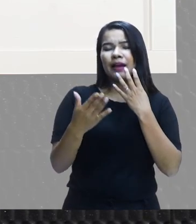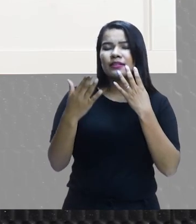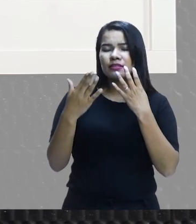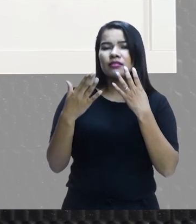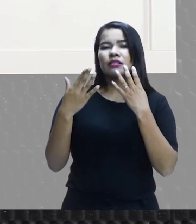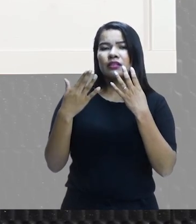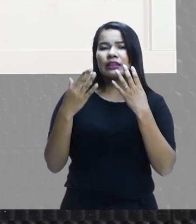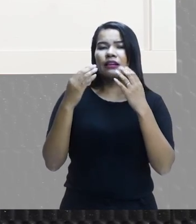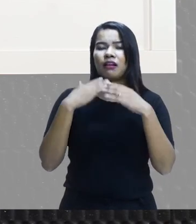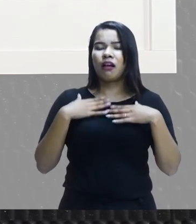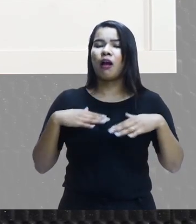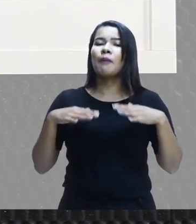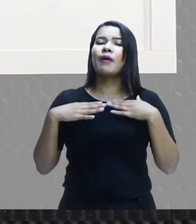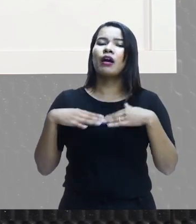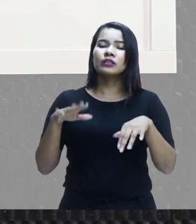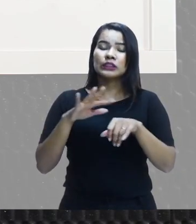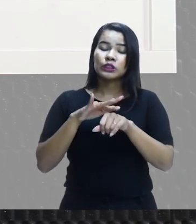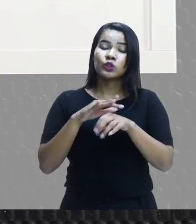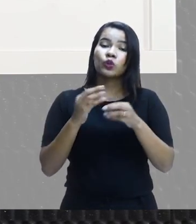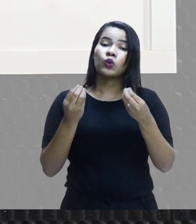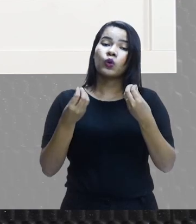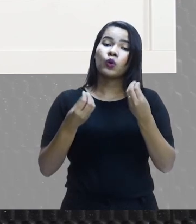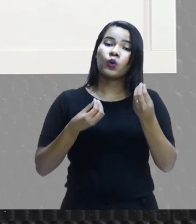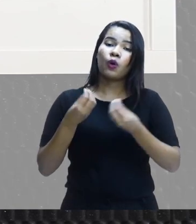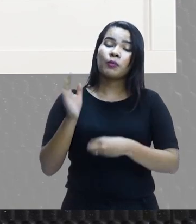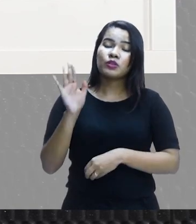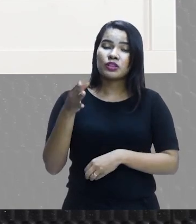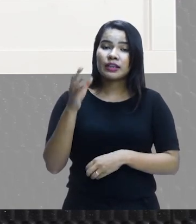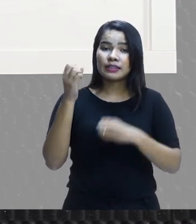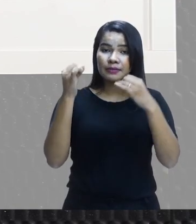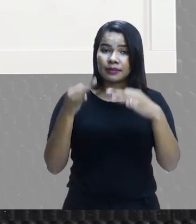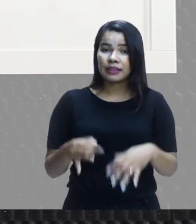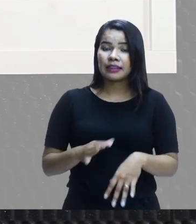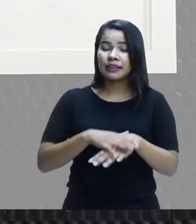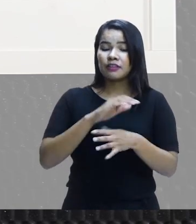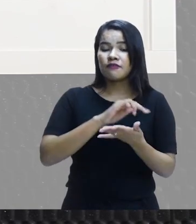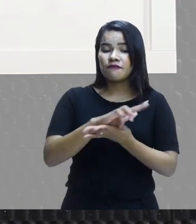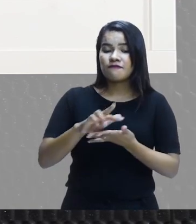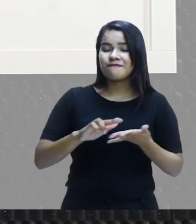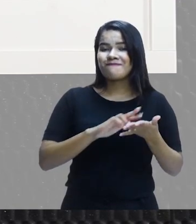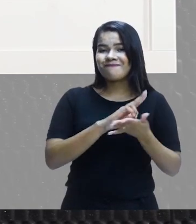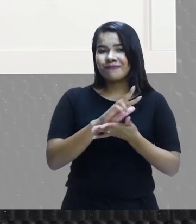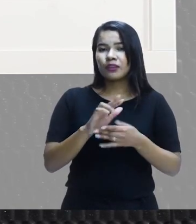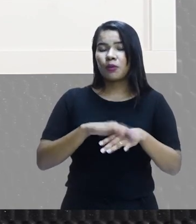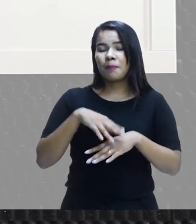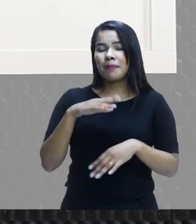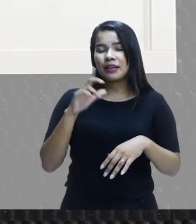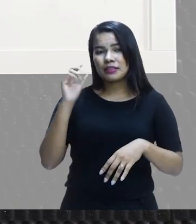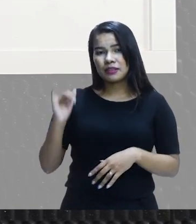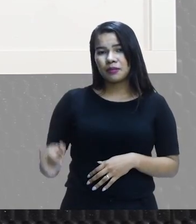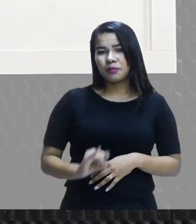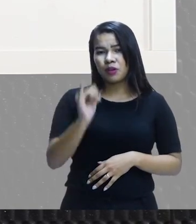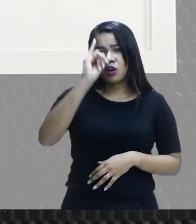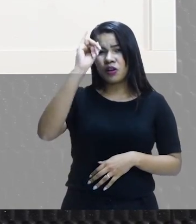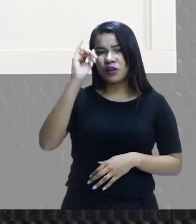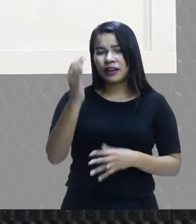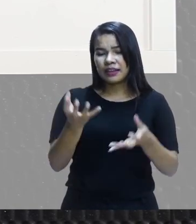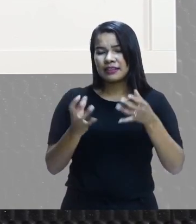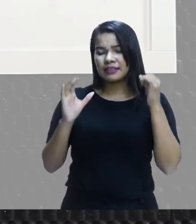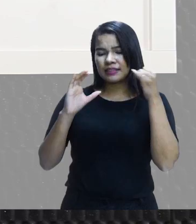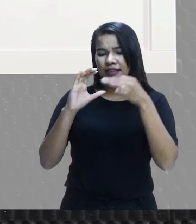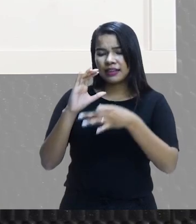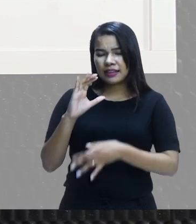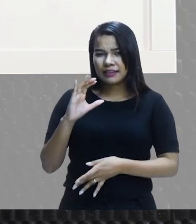brandas da doença. Como eu disse para vocês, existem vários tipos de protozoários. O importante, eu quis destacar características